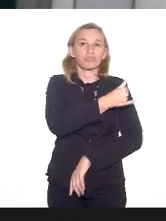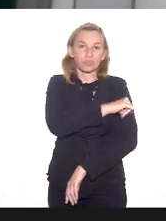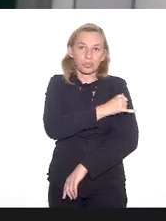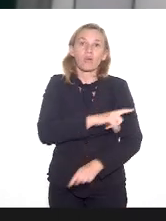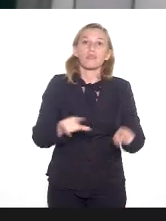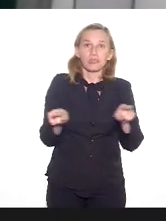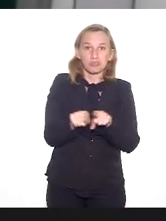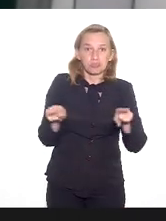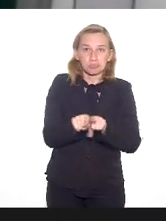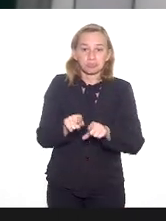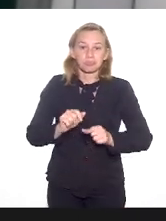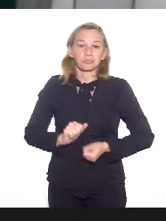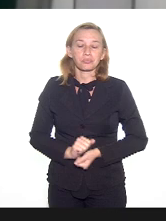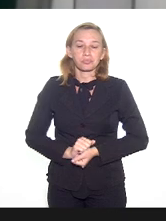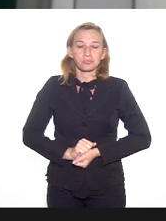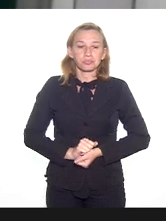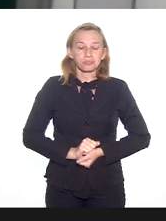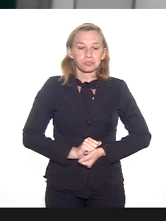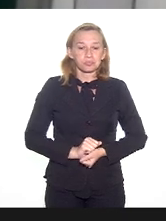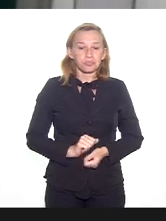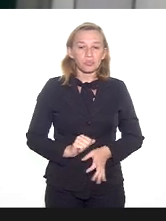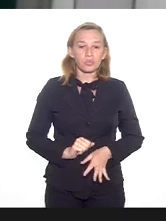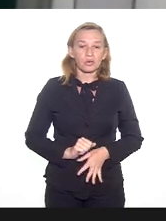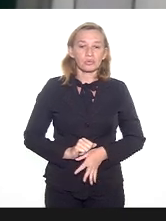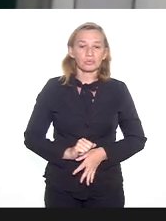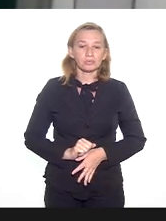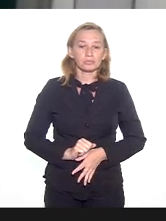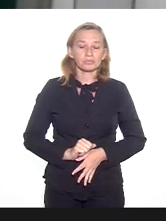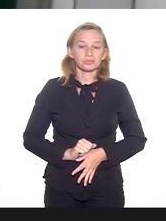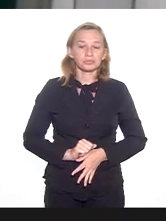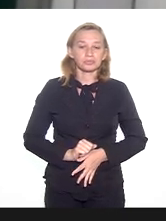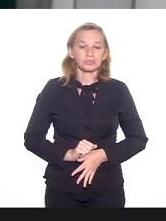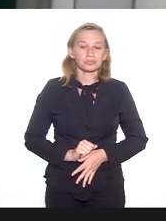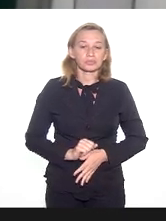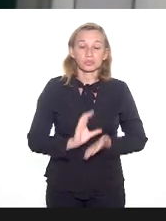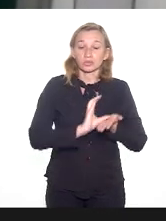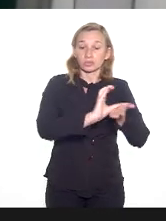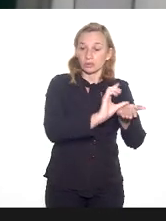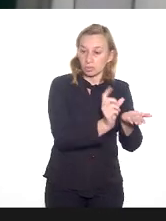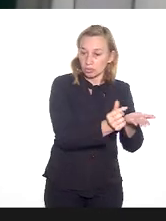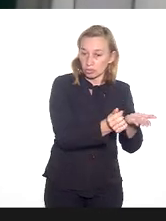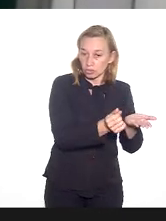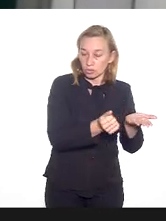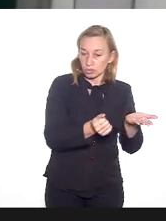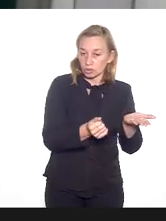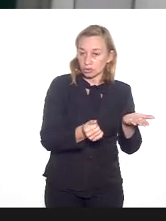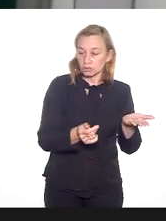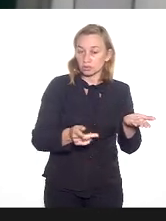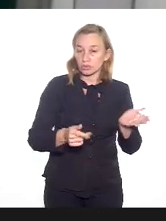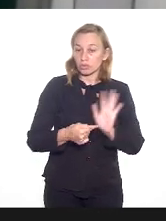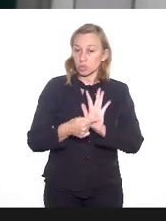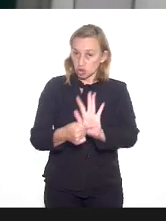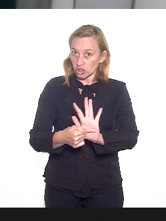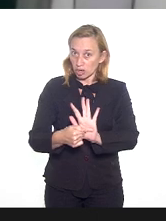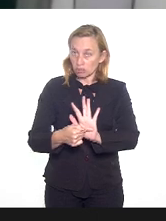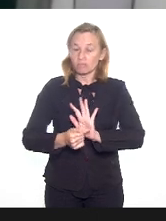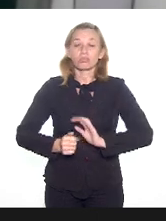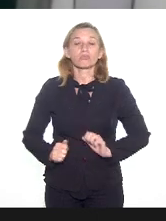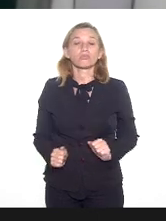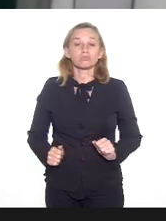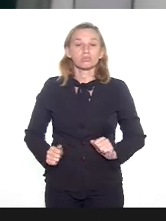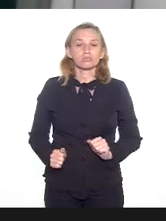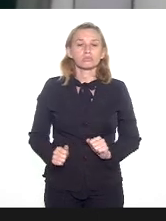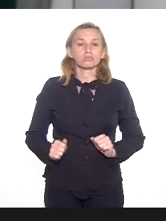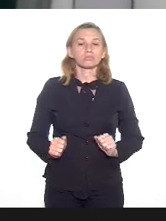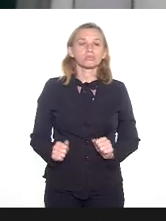porque além da natureza dos recursos que foram colocados no jogo, colocados na roda, por assim dizer, o